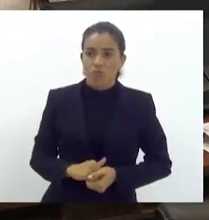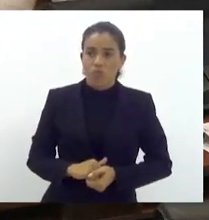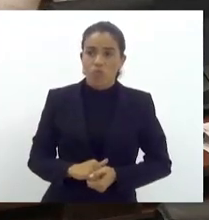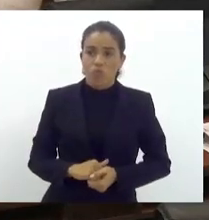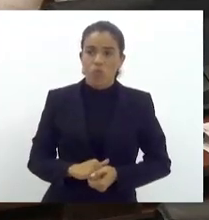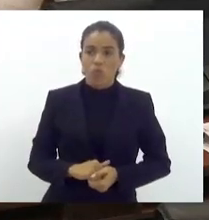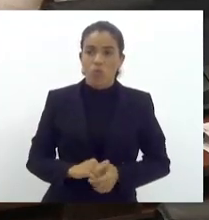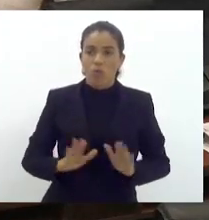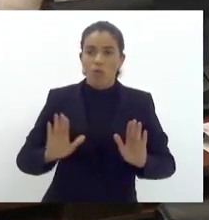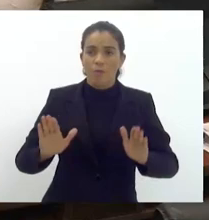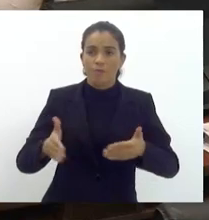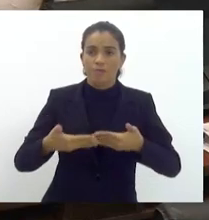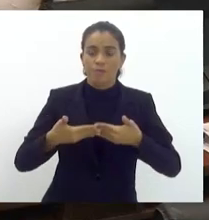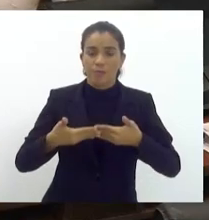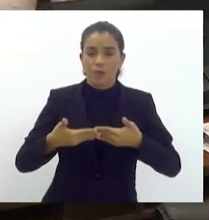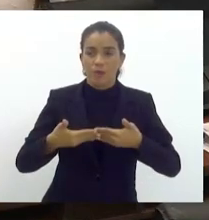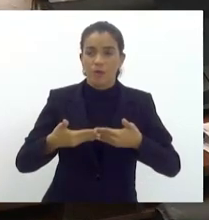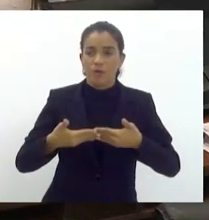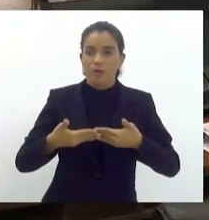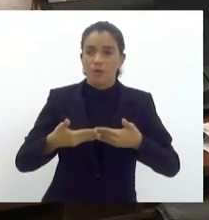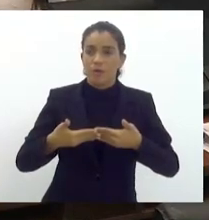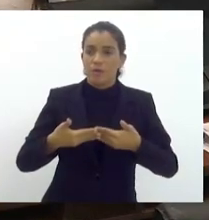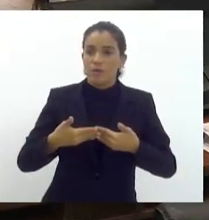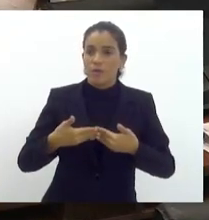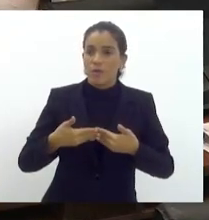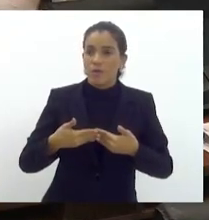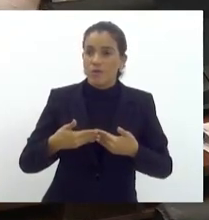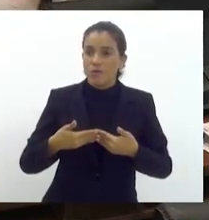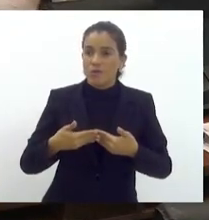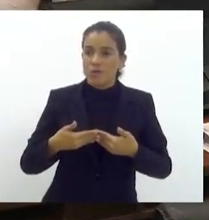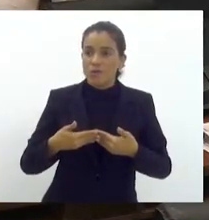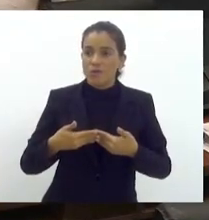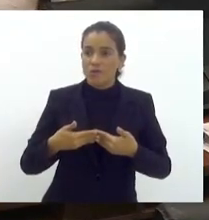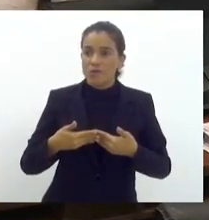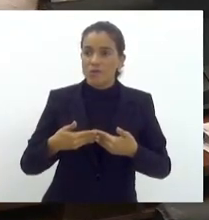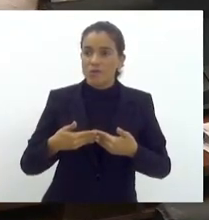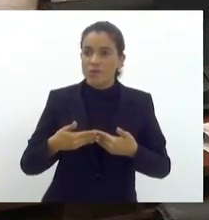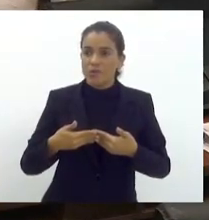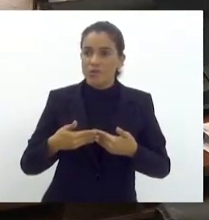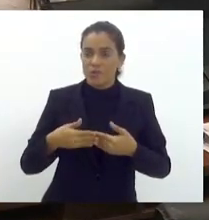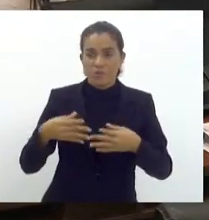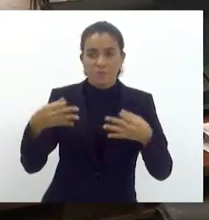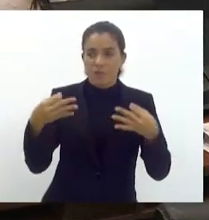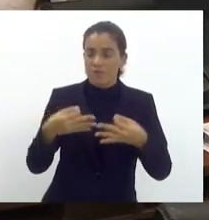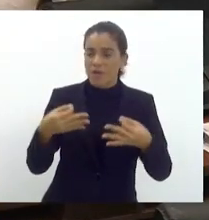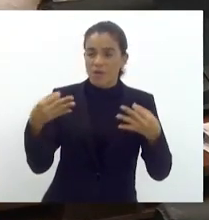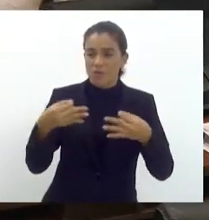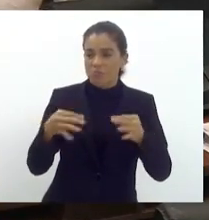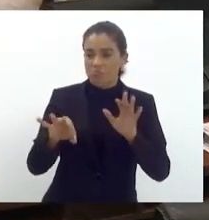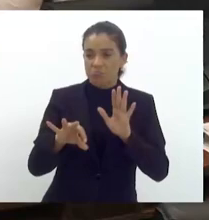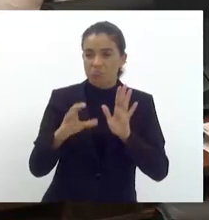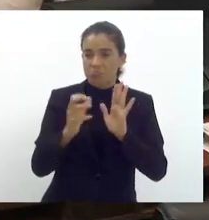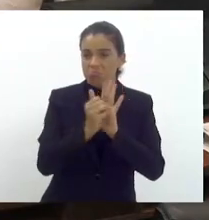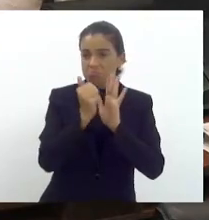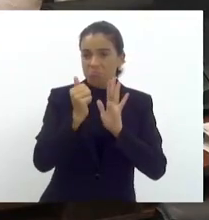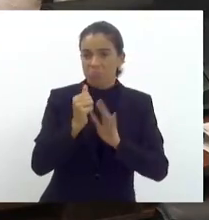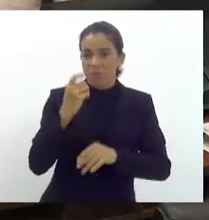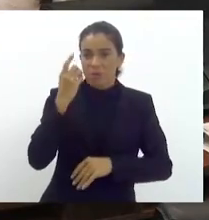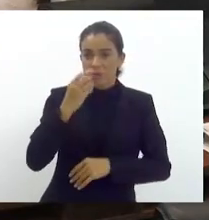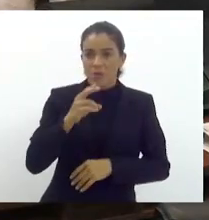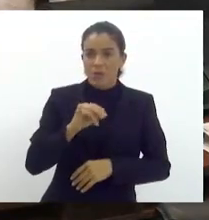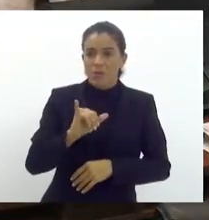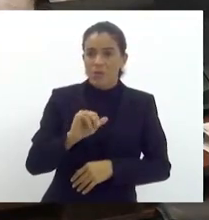está encerrada do pessoal emenda do deputado Luiz Paulo Prefeito tá registrado Deputado Yuri